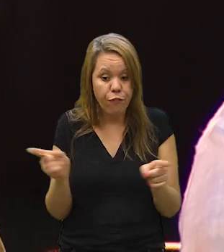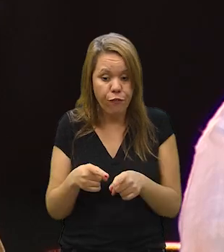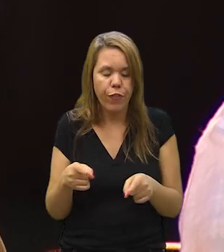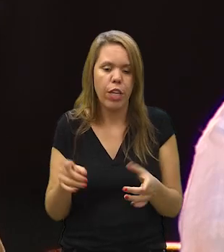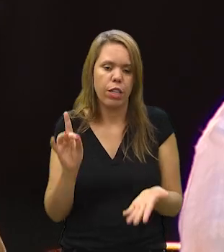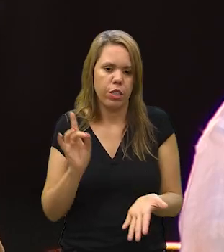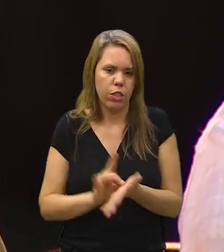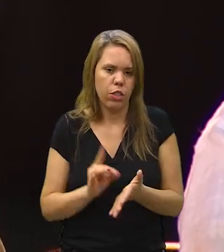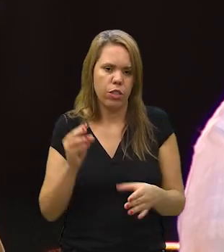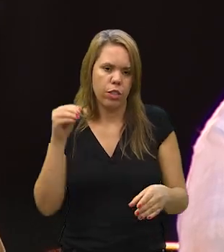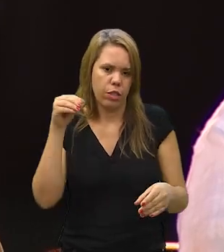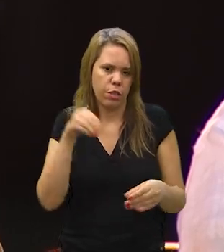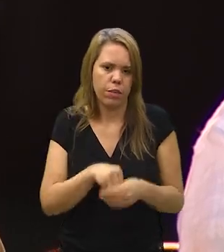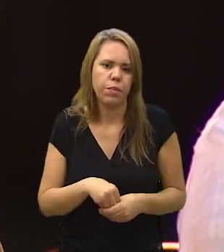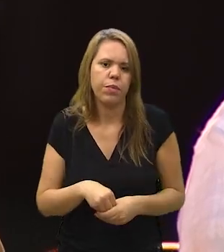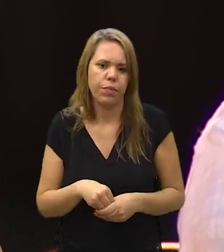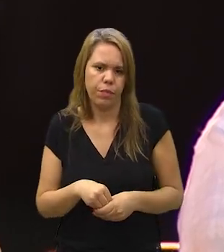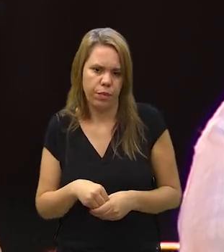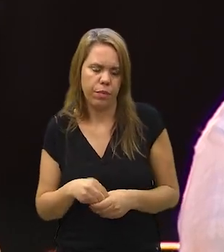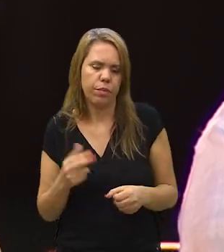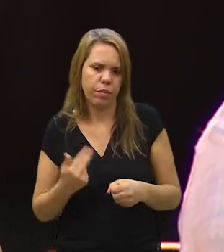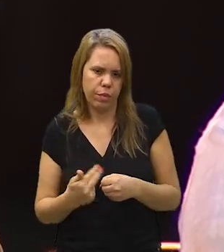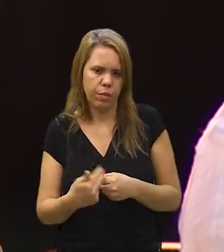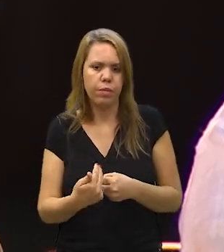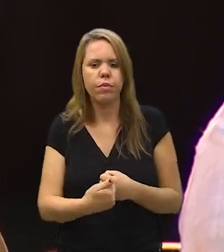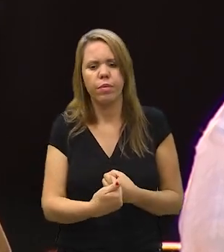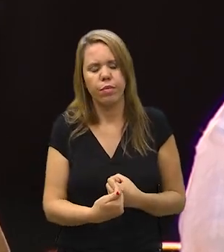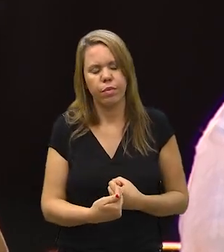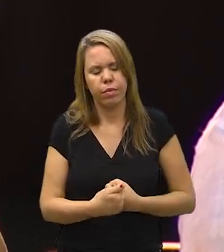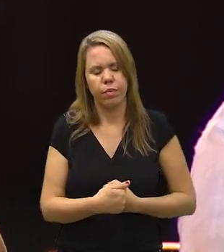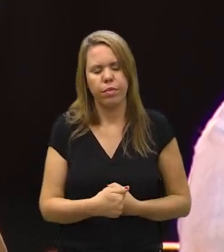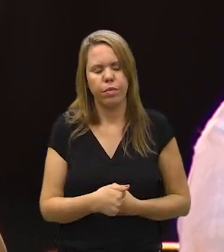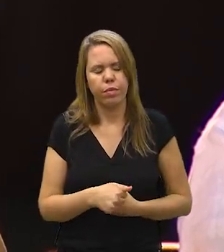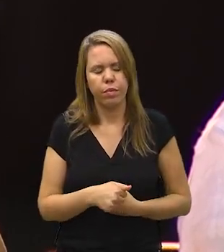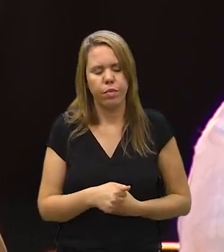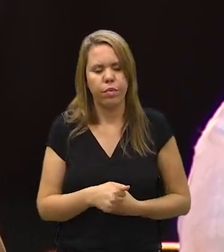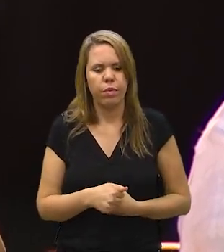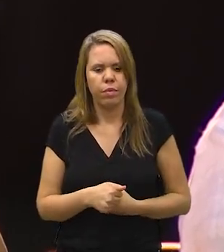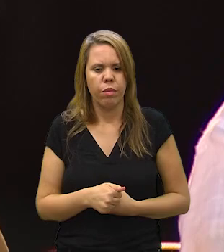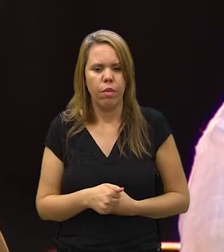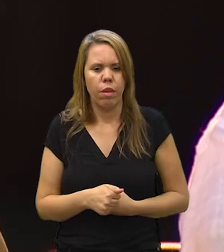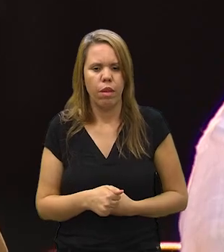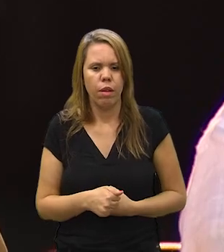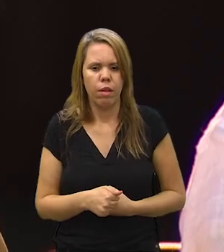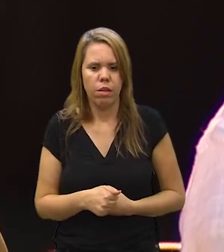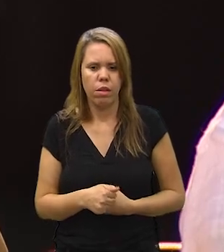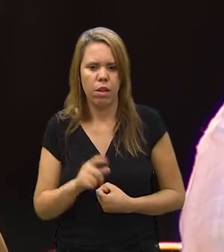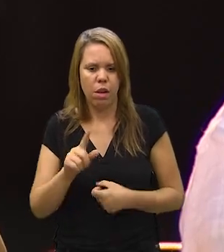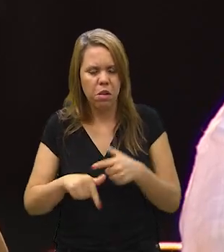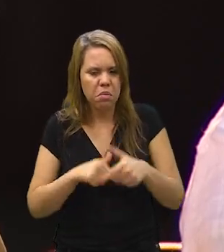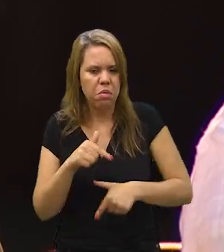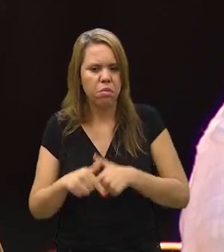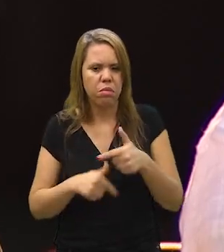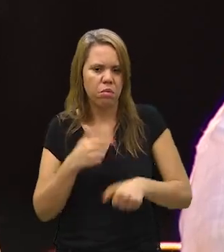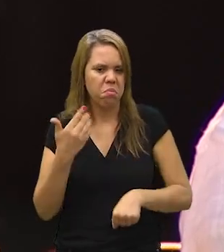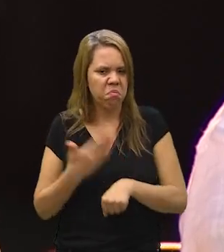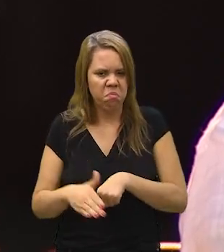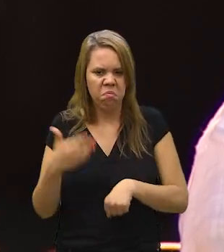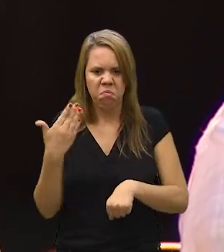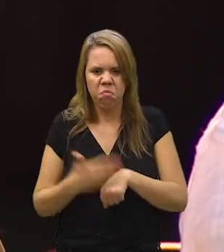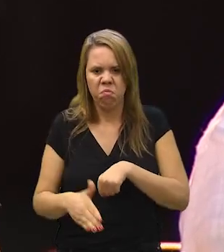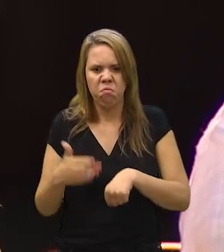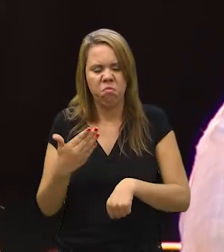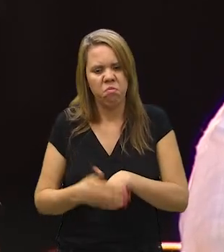pude exercitar foi dentro da Unicamp, né? E assim, é um trabalho de prática,